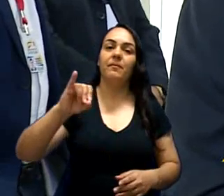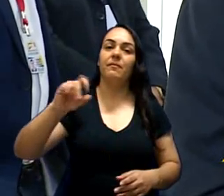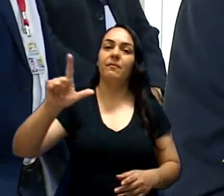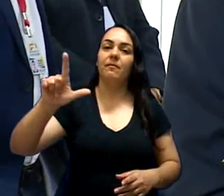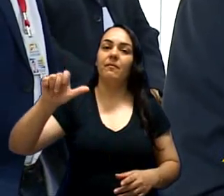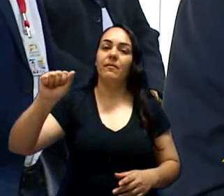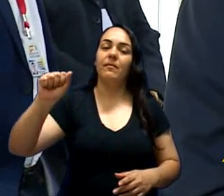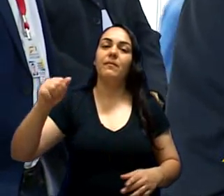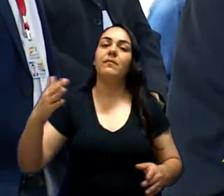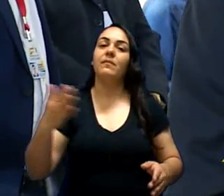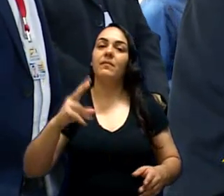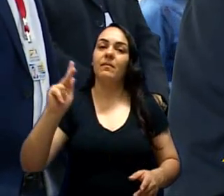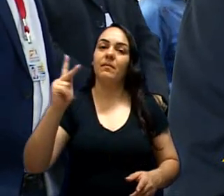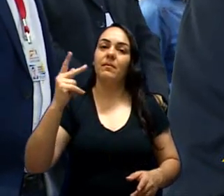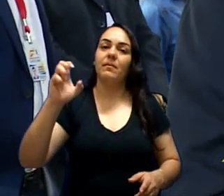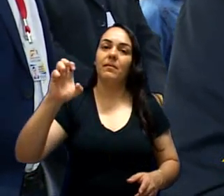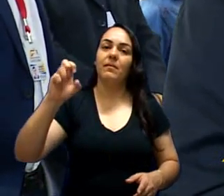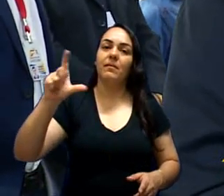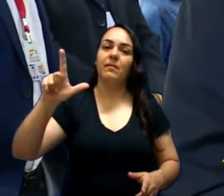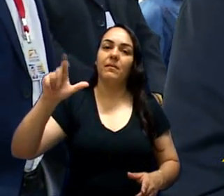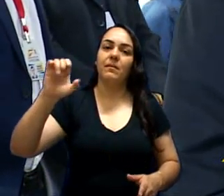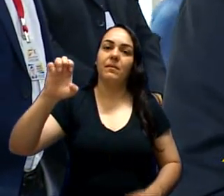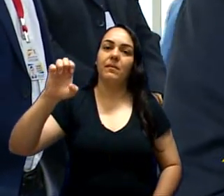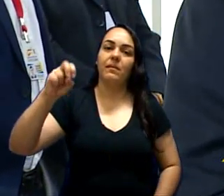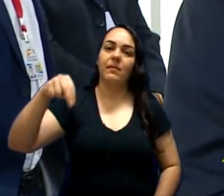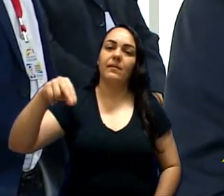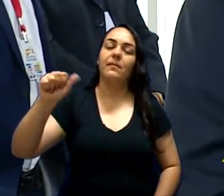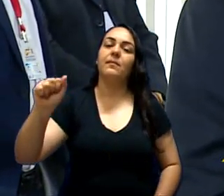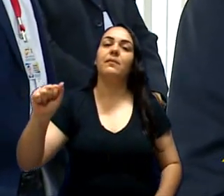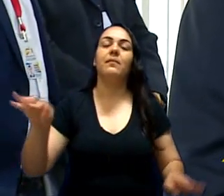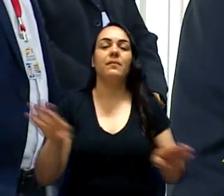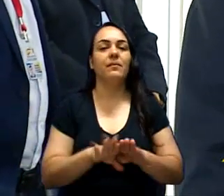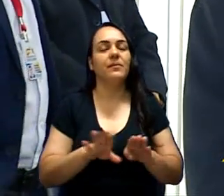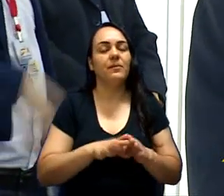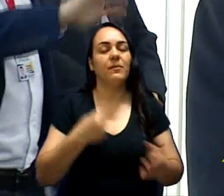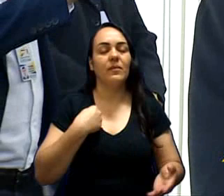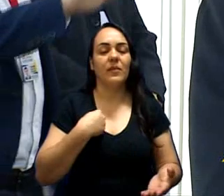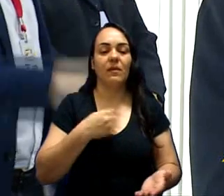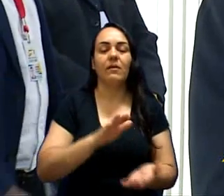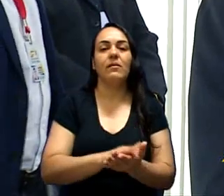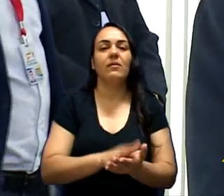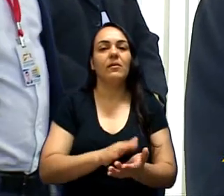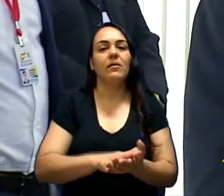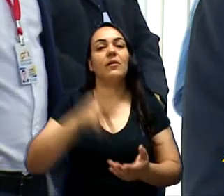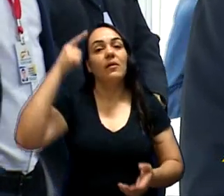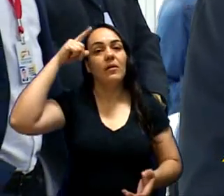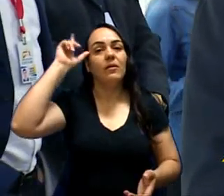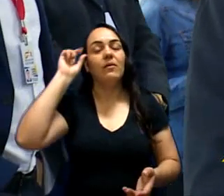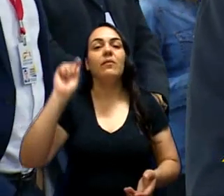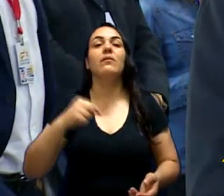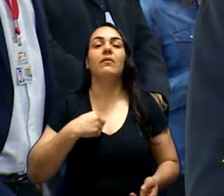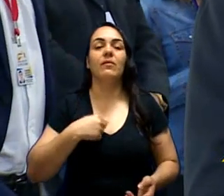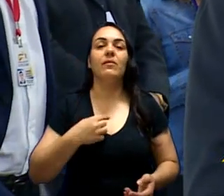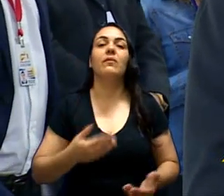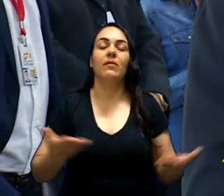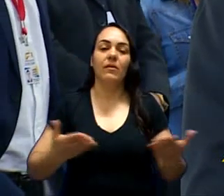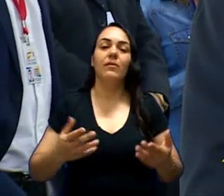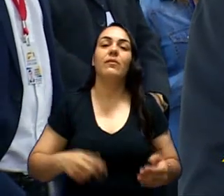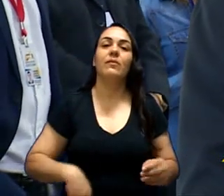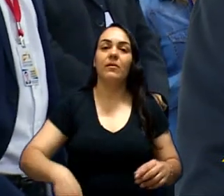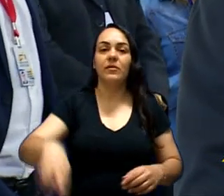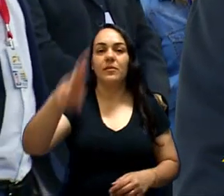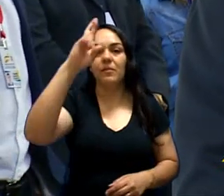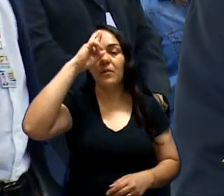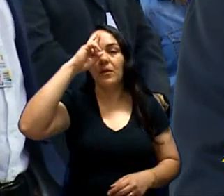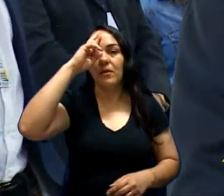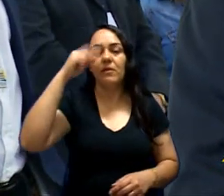dia de ontem. Quero congratulá-lo. Quero dividir quero fazer com o senhor meus votos congratulações. Ele irá receber ainda hoje... aqui é meio-dia nesta casa,